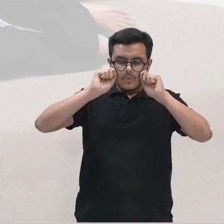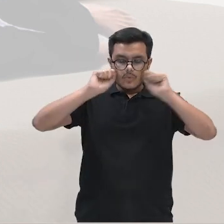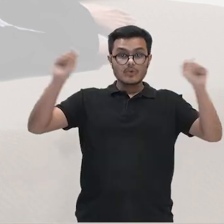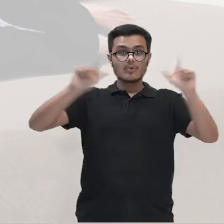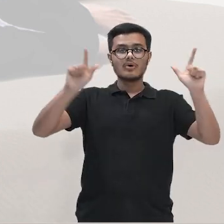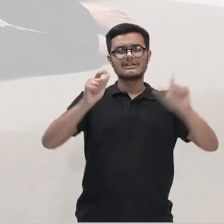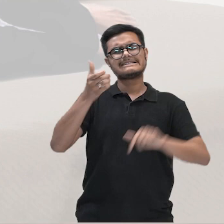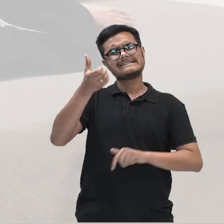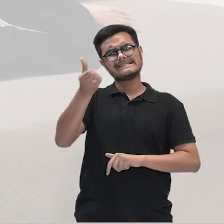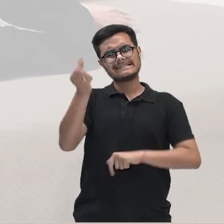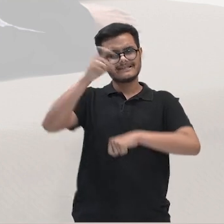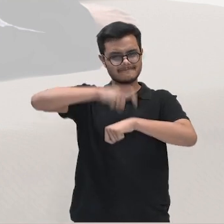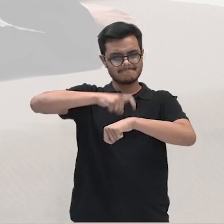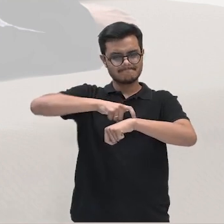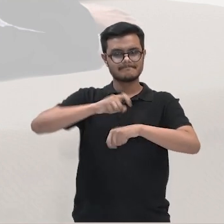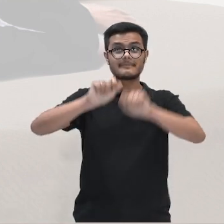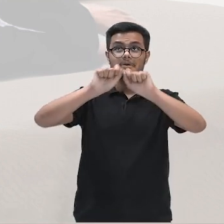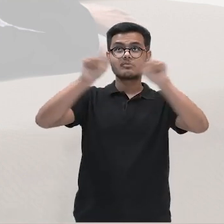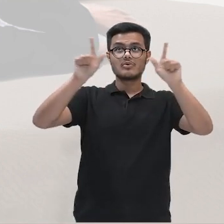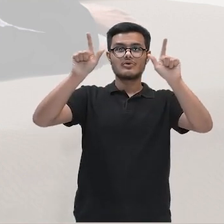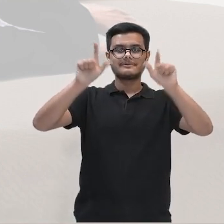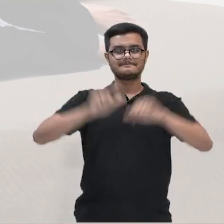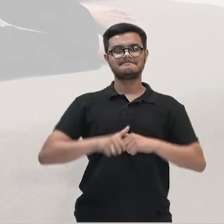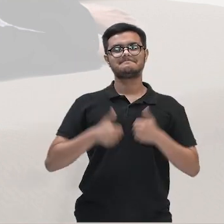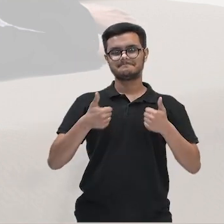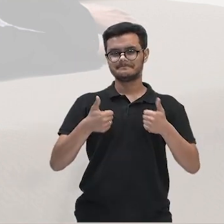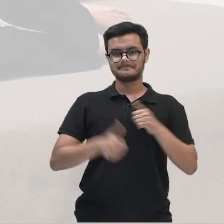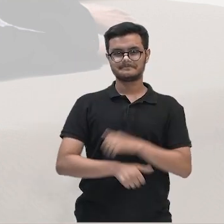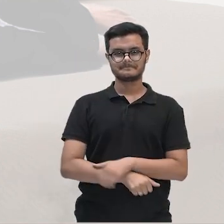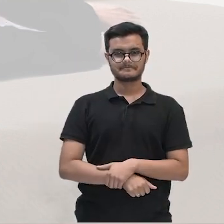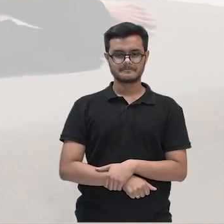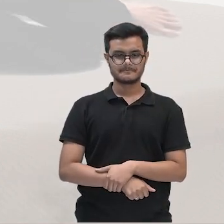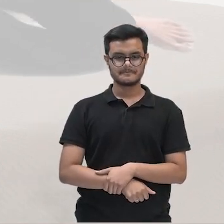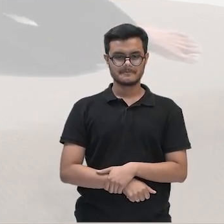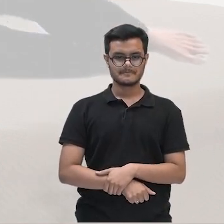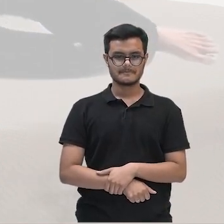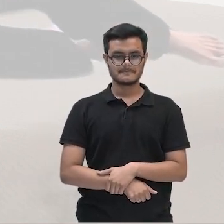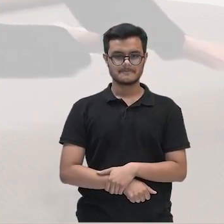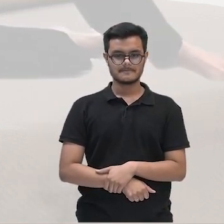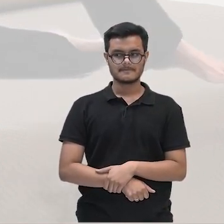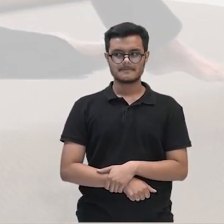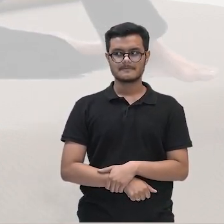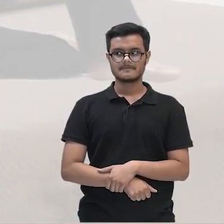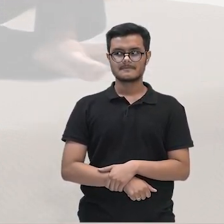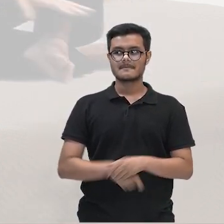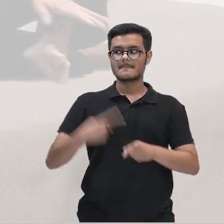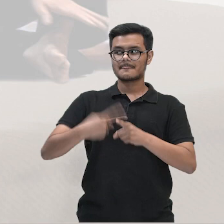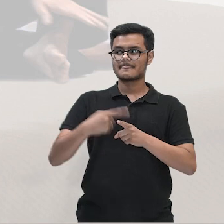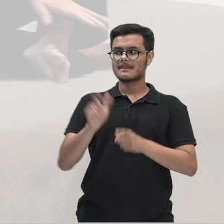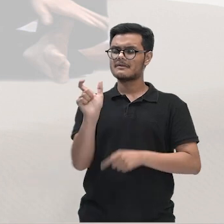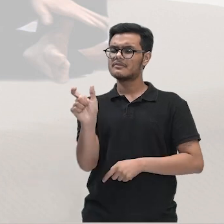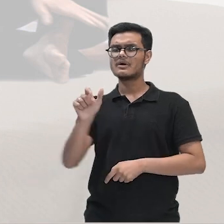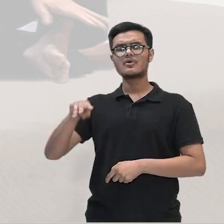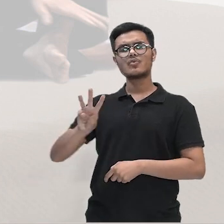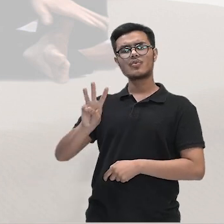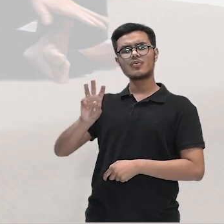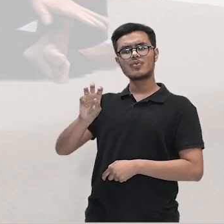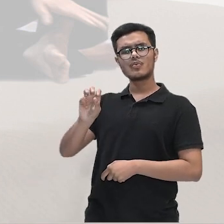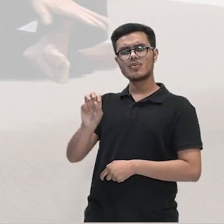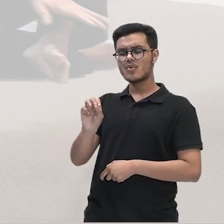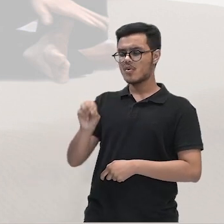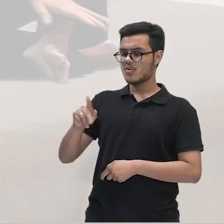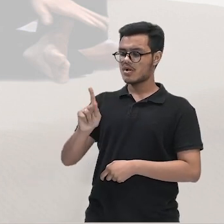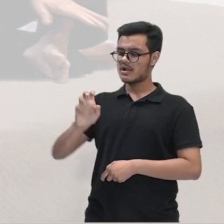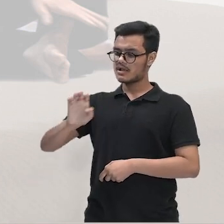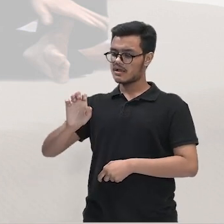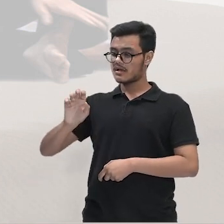eu levantei, eu acordei. Woke up at 6 a.m. Tudo bem? Então, por que está destacado o woke up? Porque ele é a